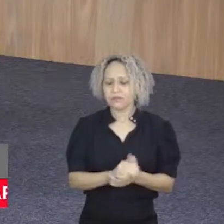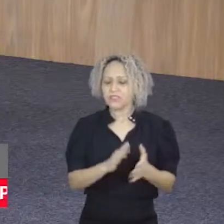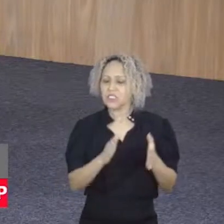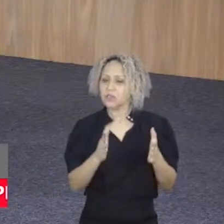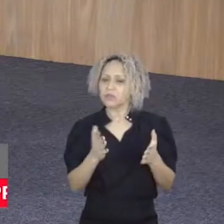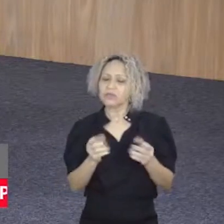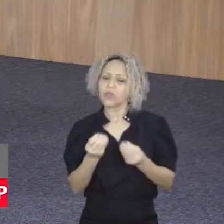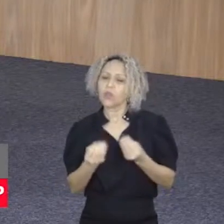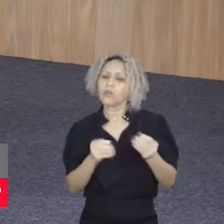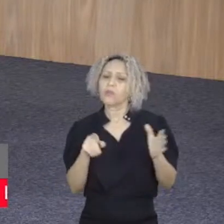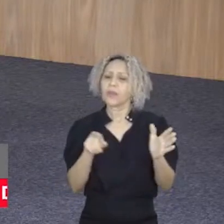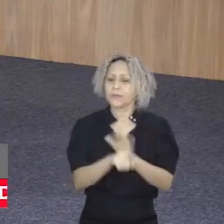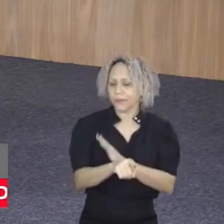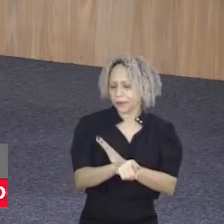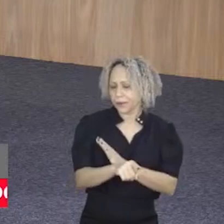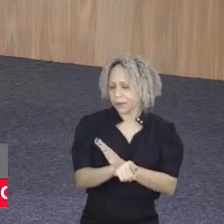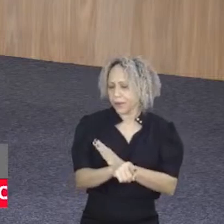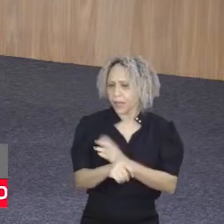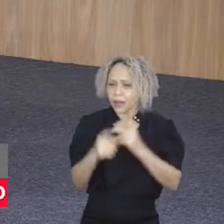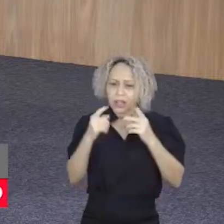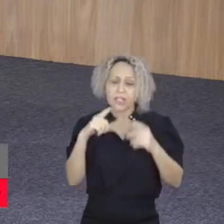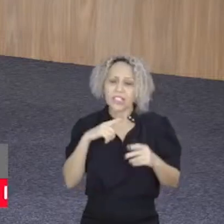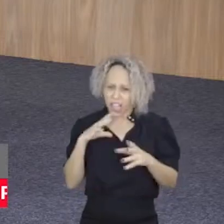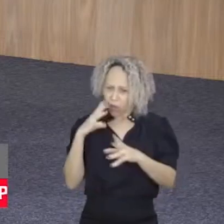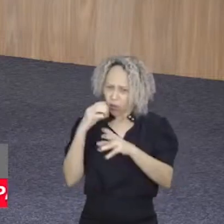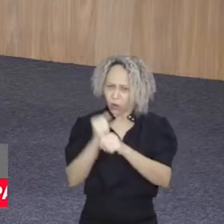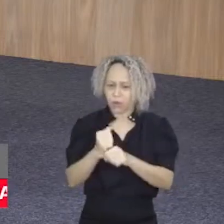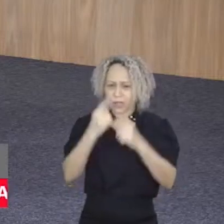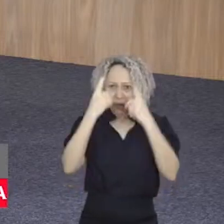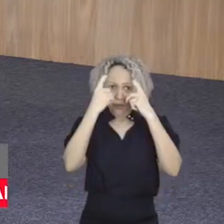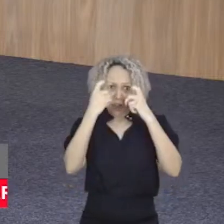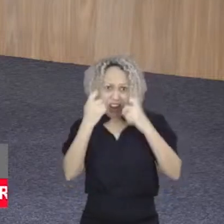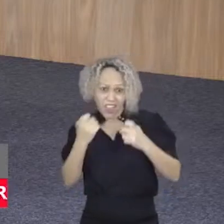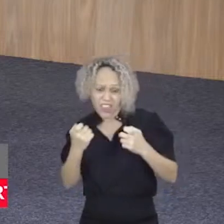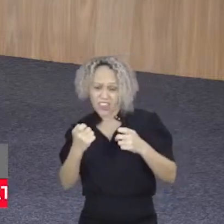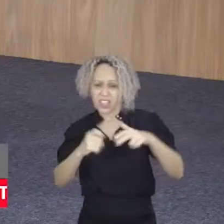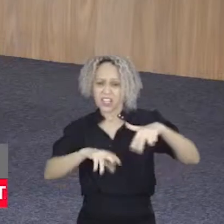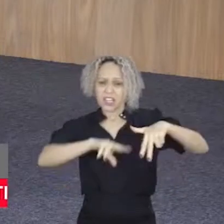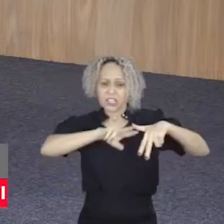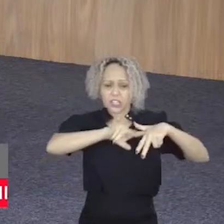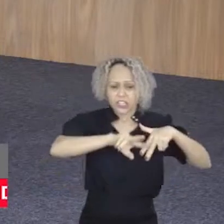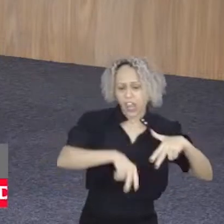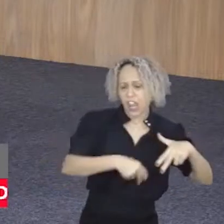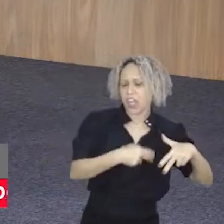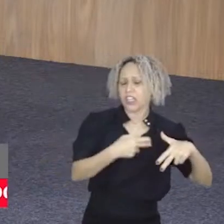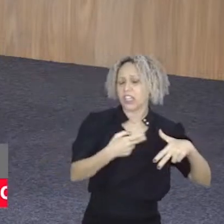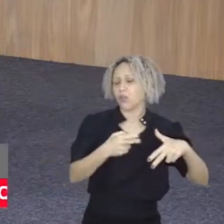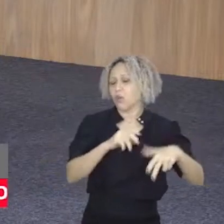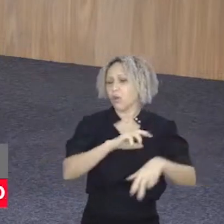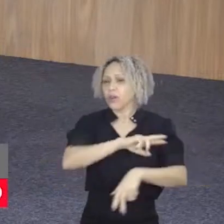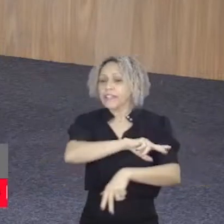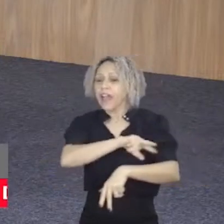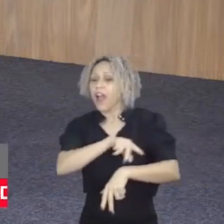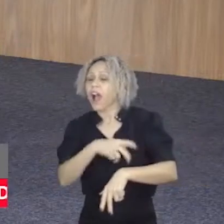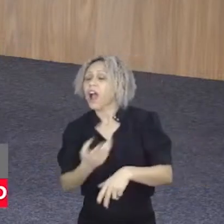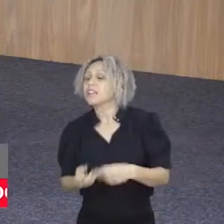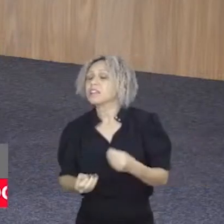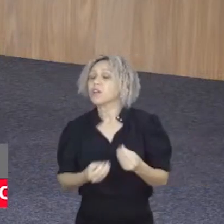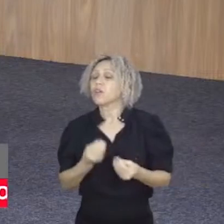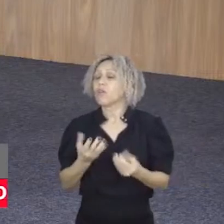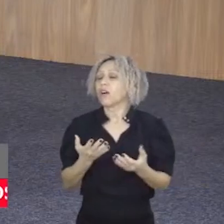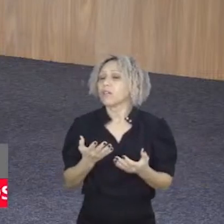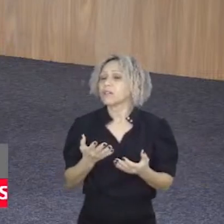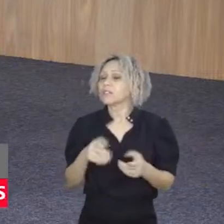política de gênero e raça? E o que você diria? Qual é a sua mensagem para as mulheres que querem entrar na política, mas têm